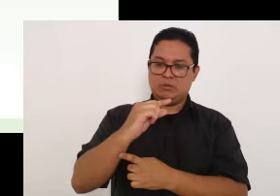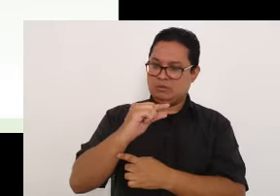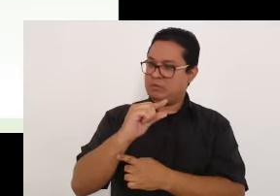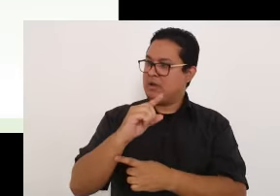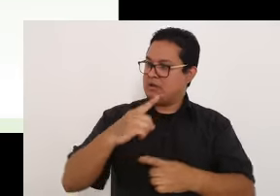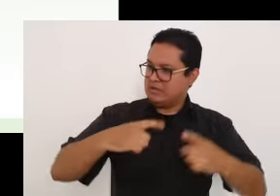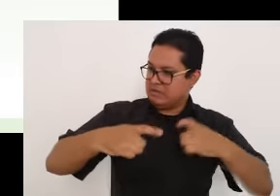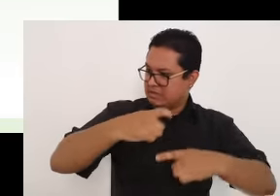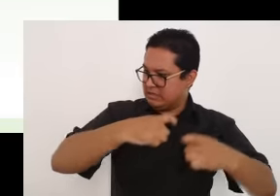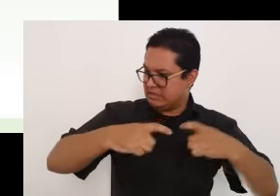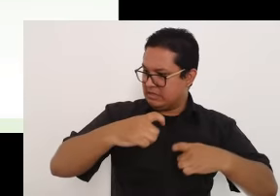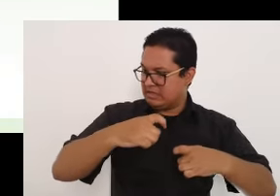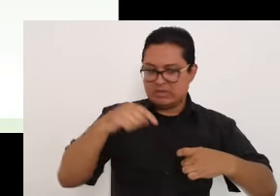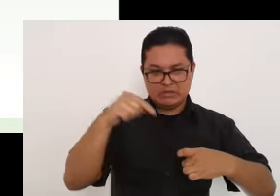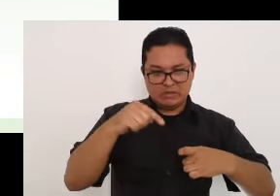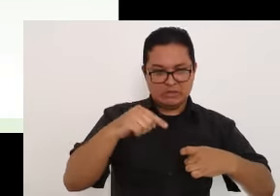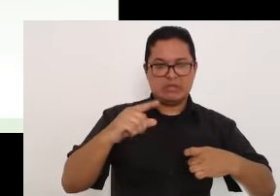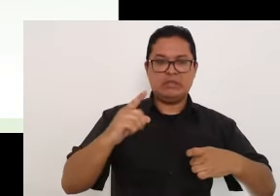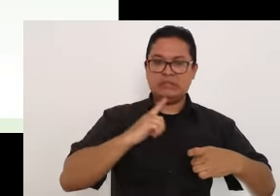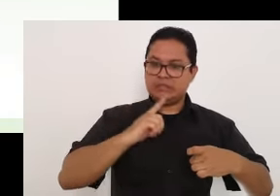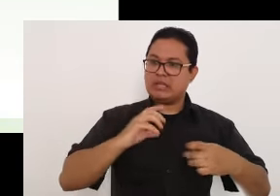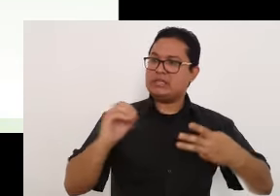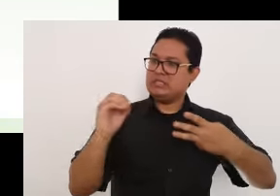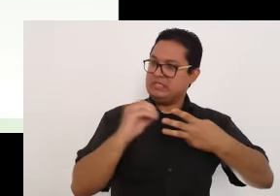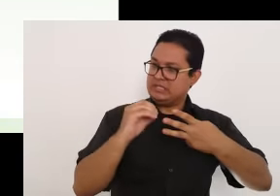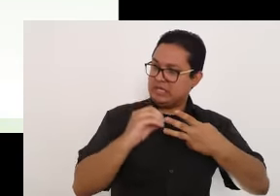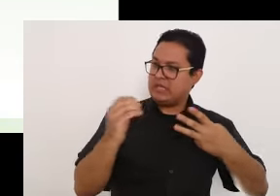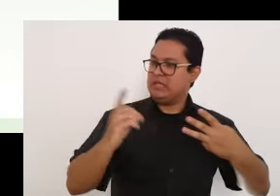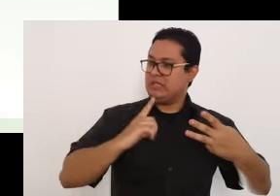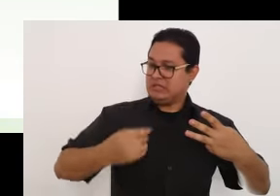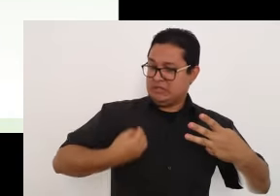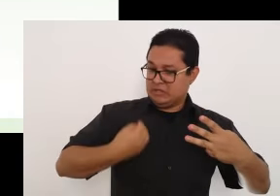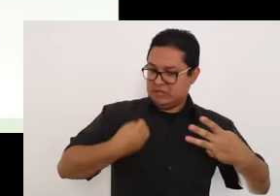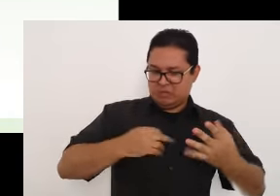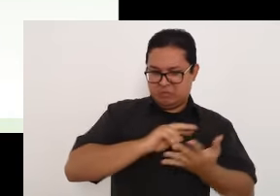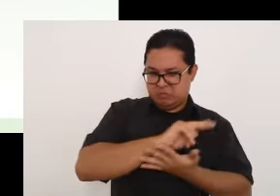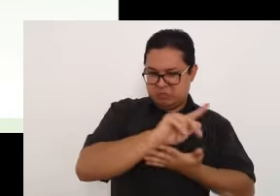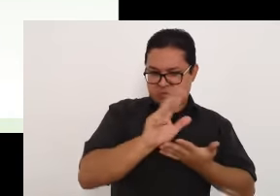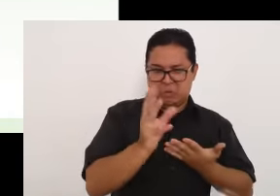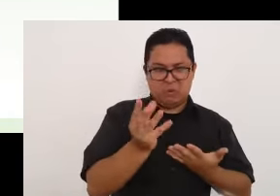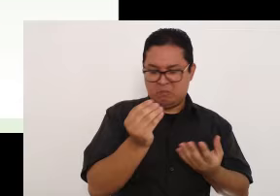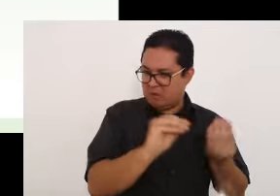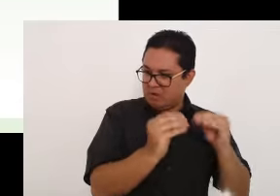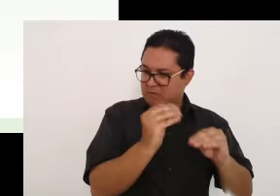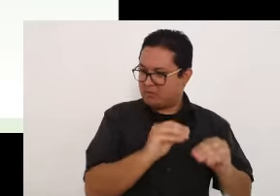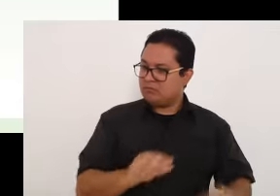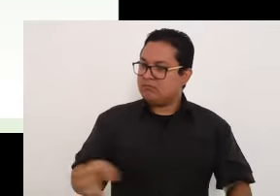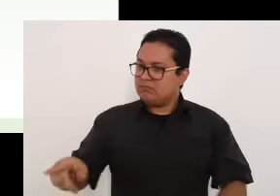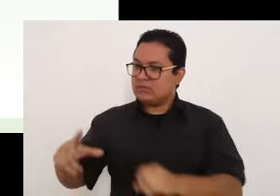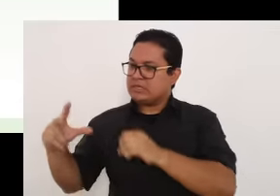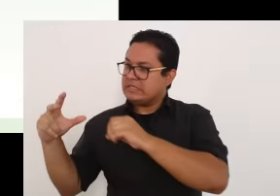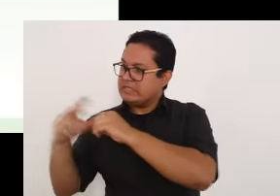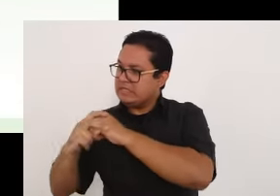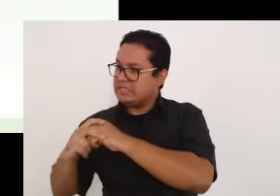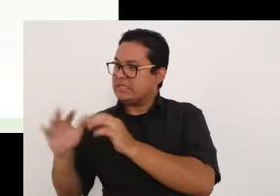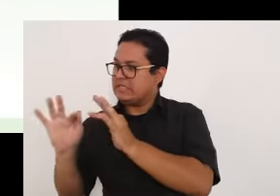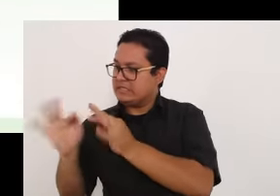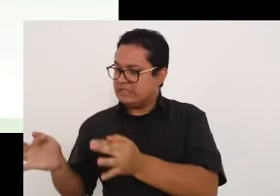procariontes. Olha aqui, ó. Então a gente vai entender agora, nas próximas aulas, como que